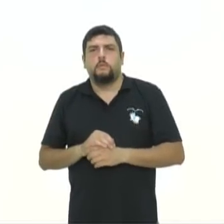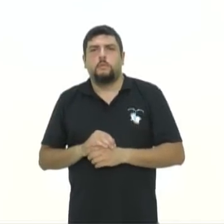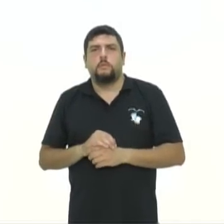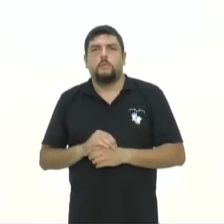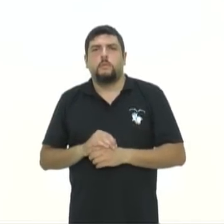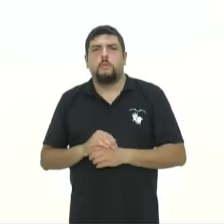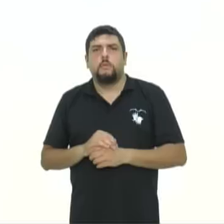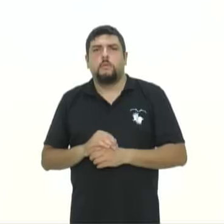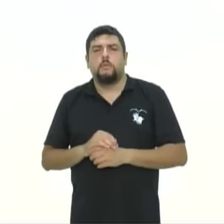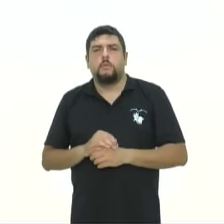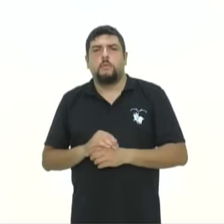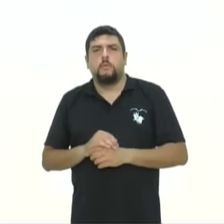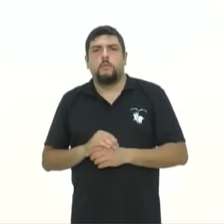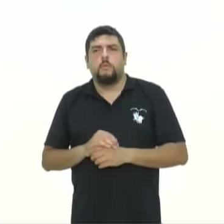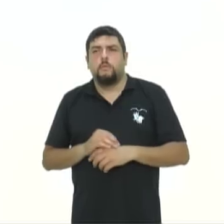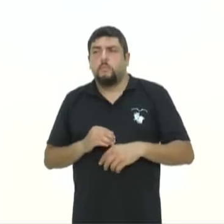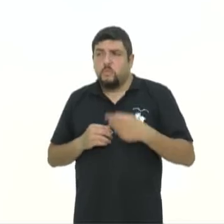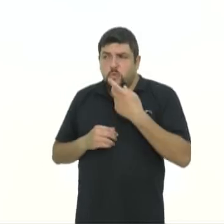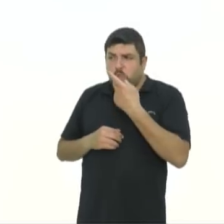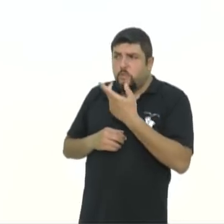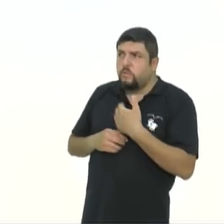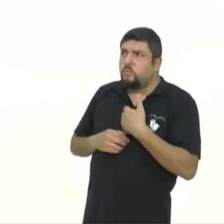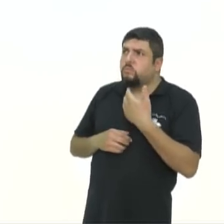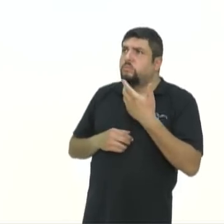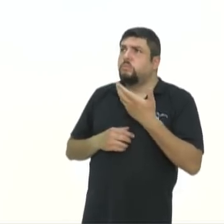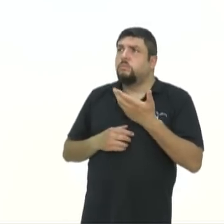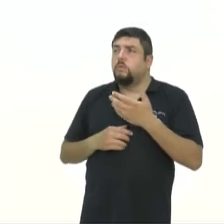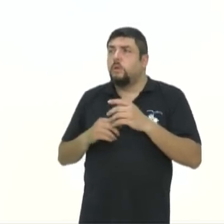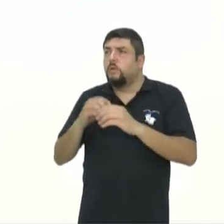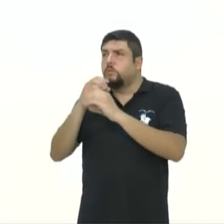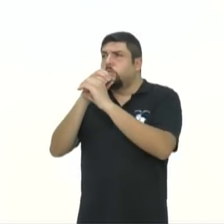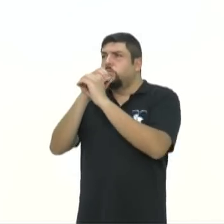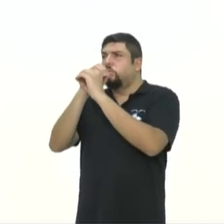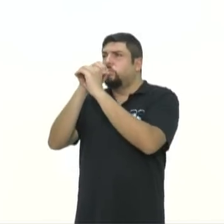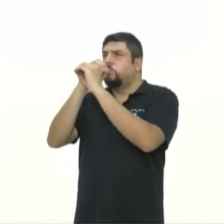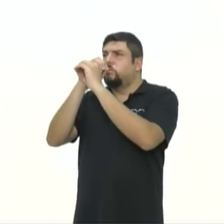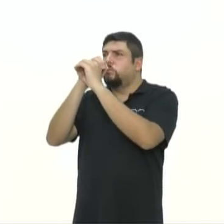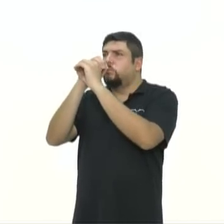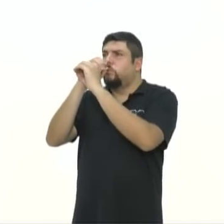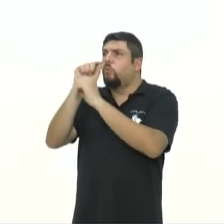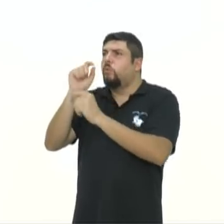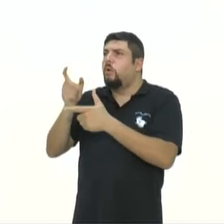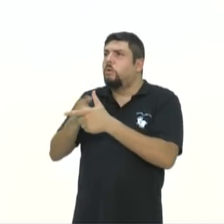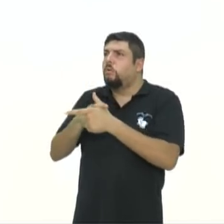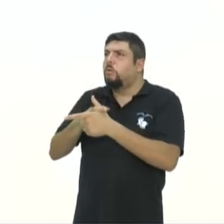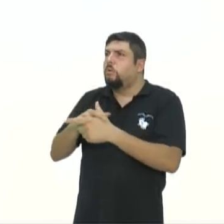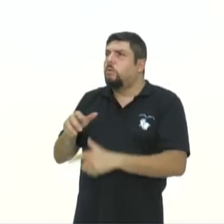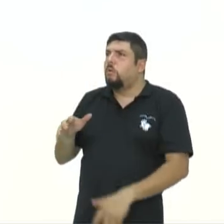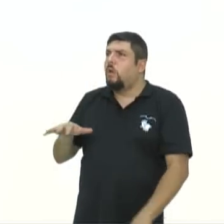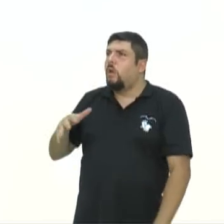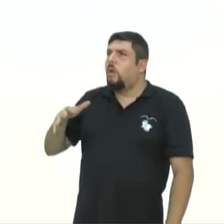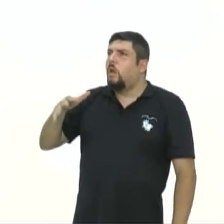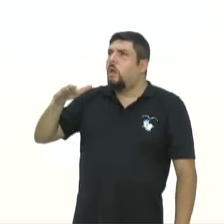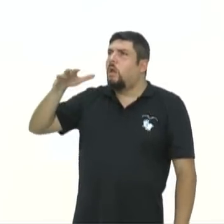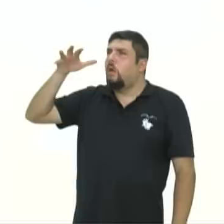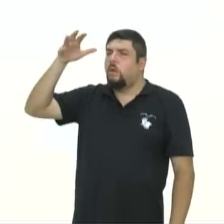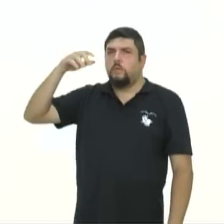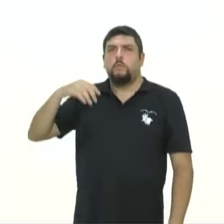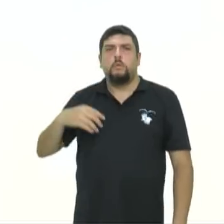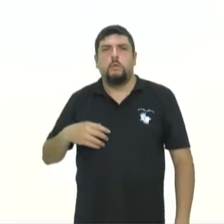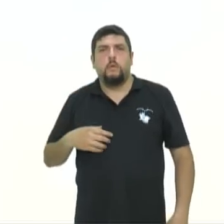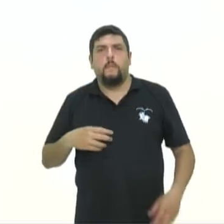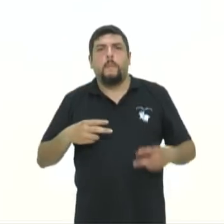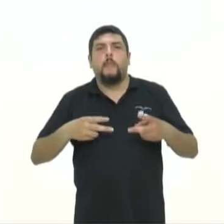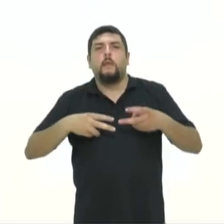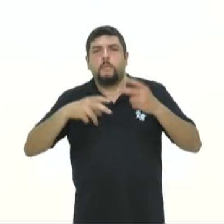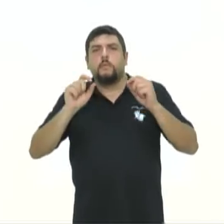né? E aí ele diz, não, são as minhas dívidas que estão nas alturas. E curioso, assim, observar a cor ali do